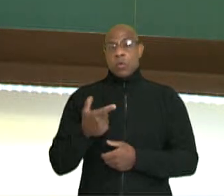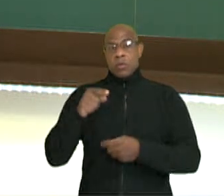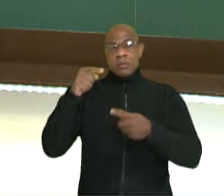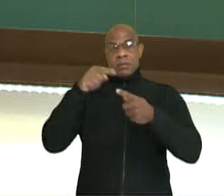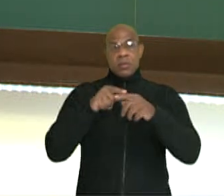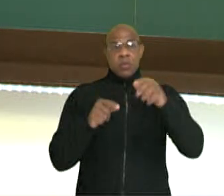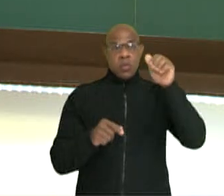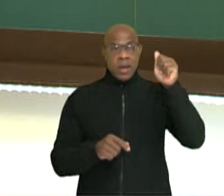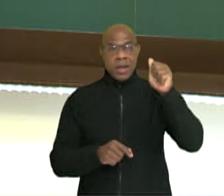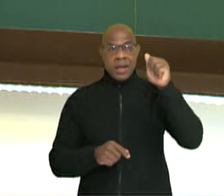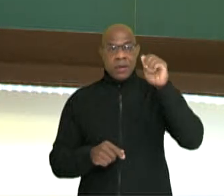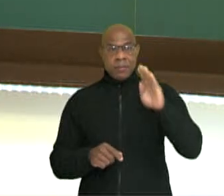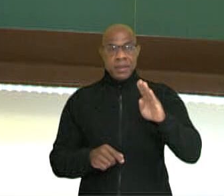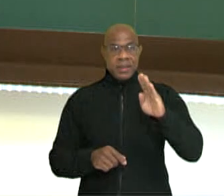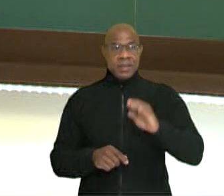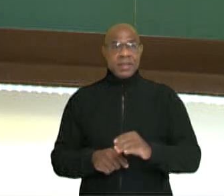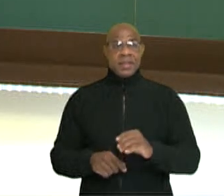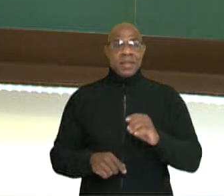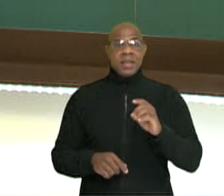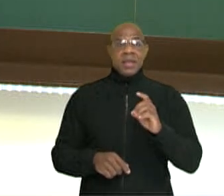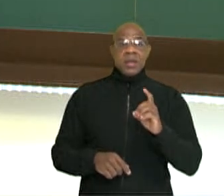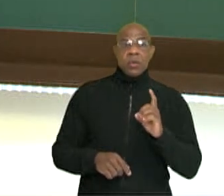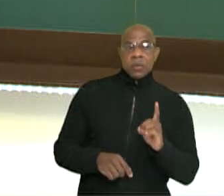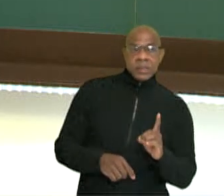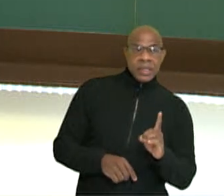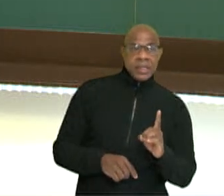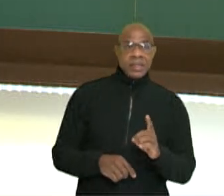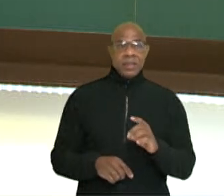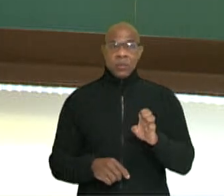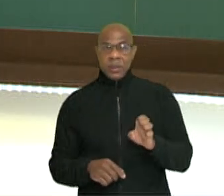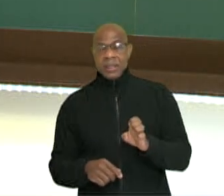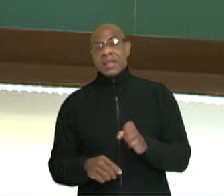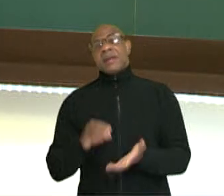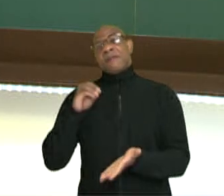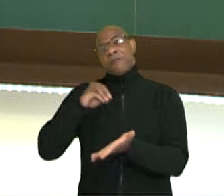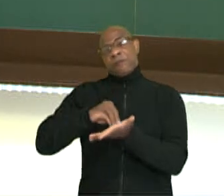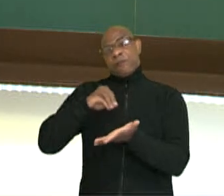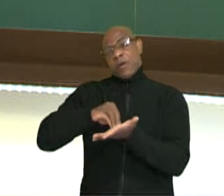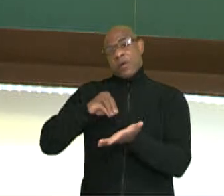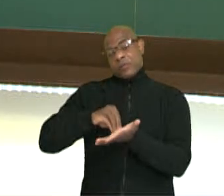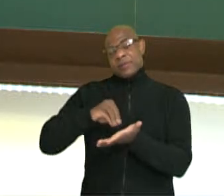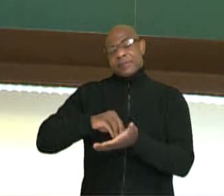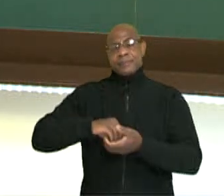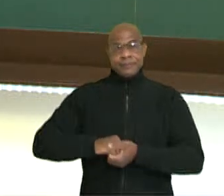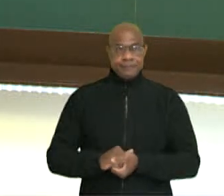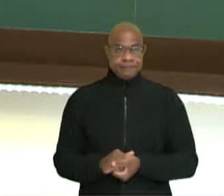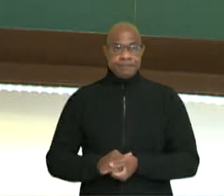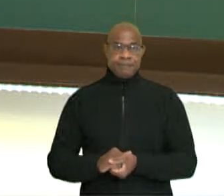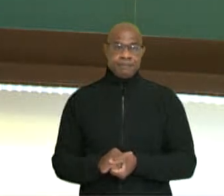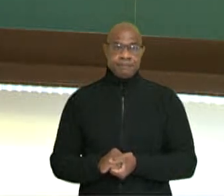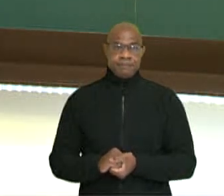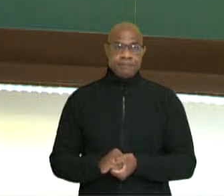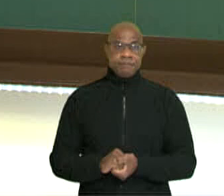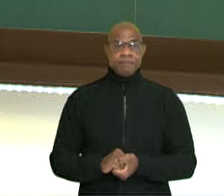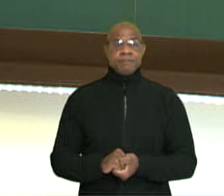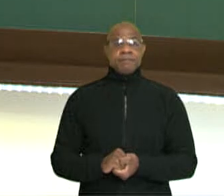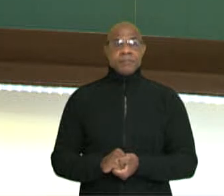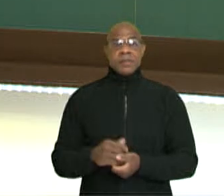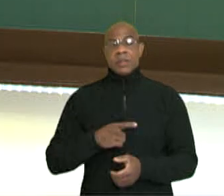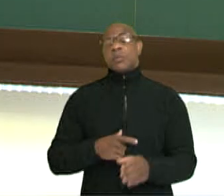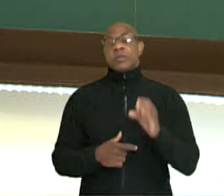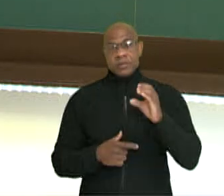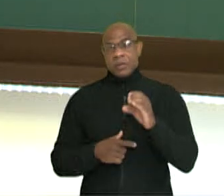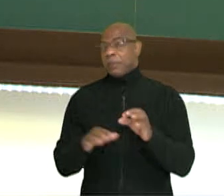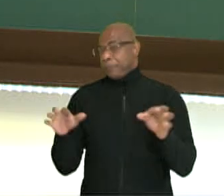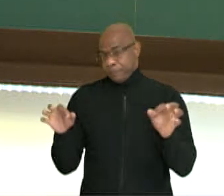Aqui 3s, né? Temos o 3s1, 2p5, então está incompleto. Temos o C